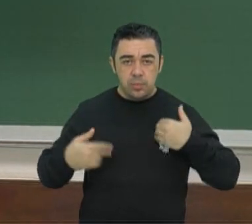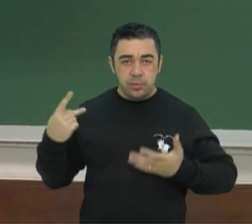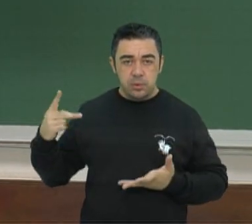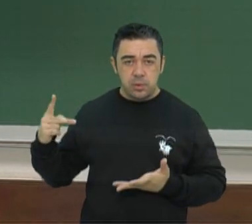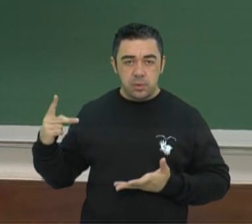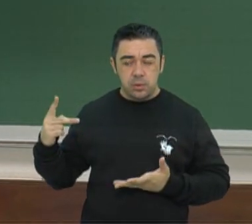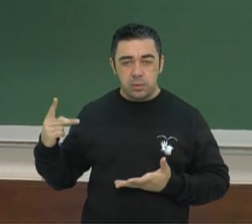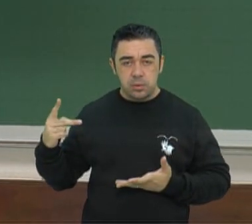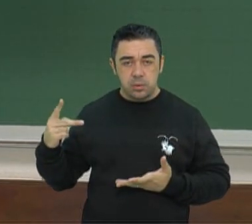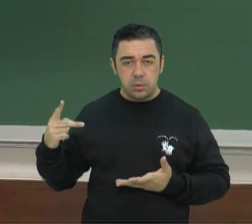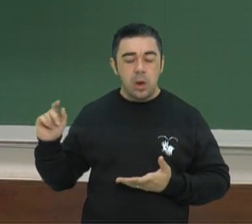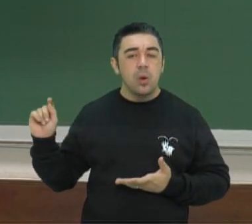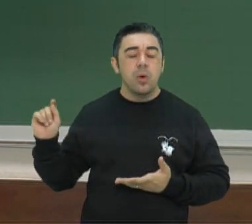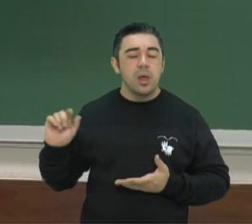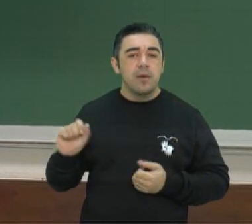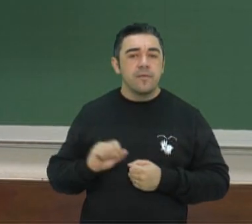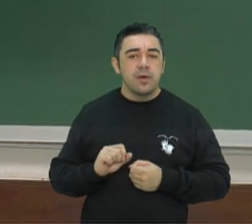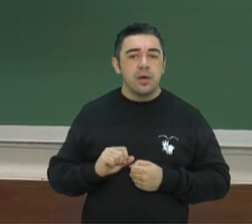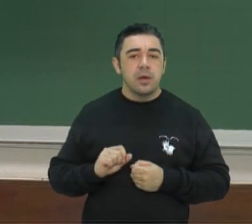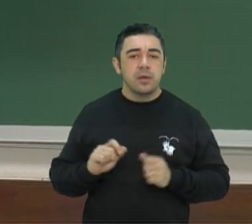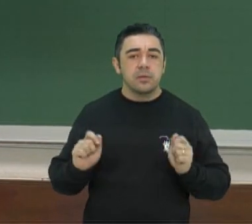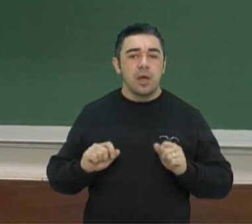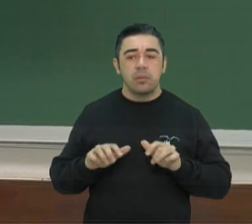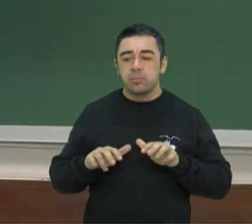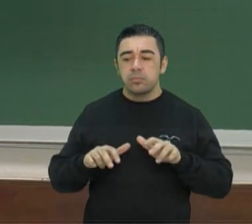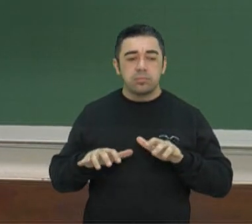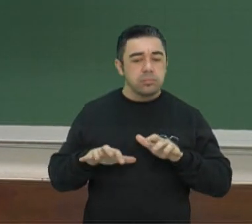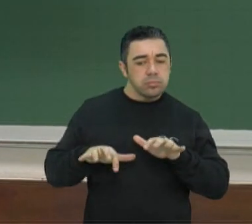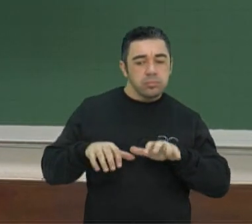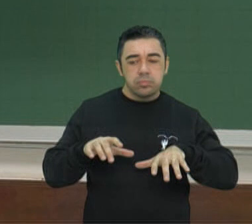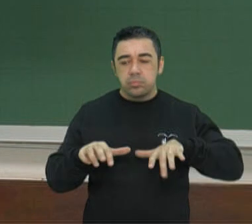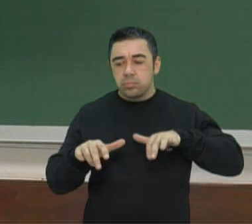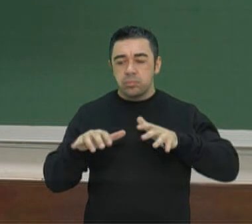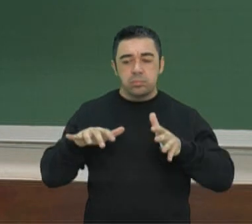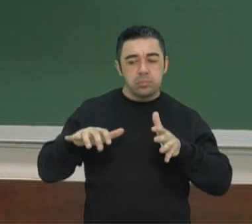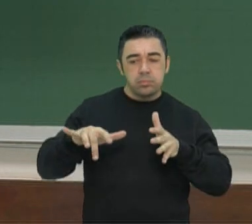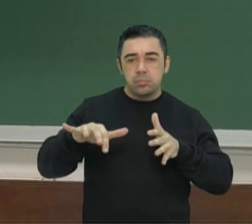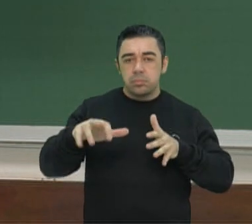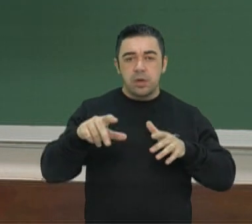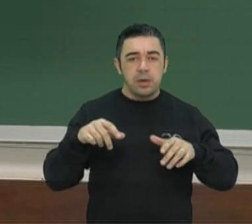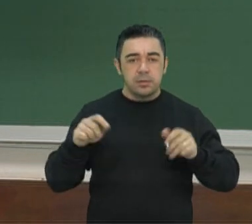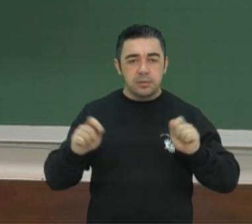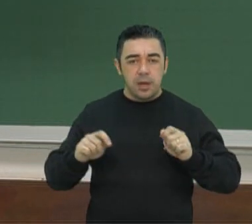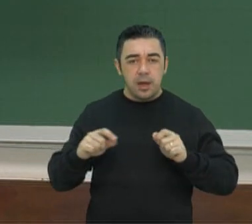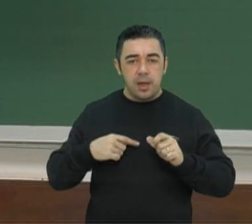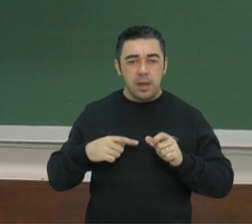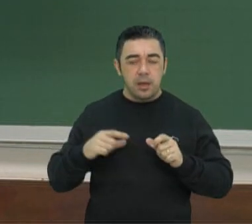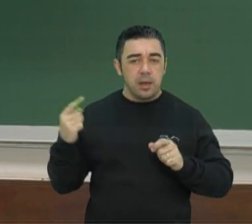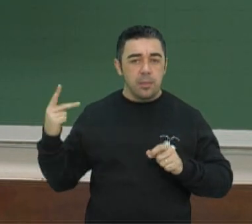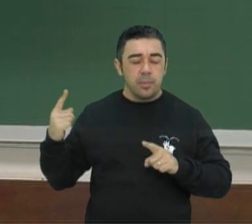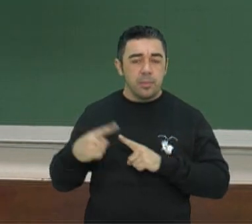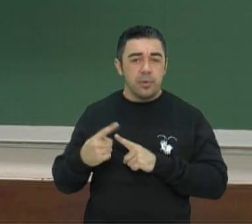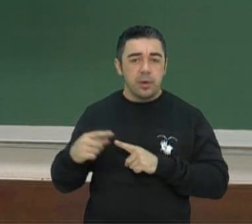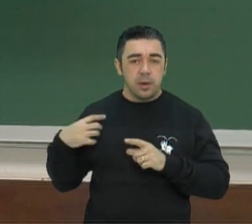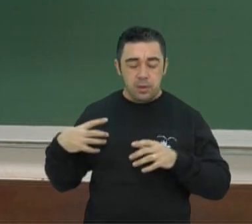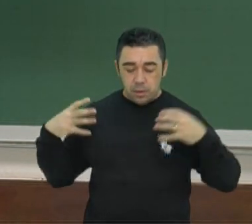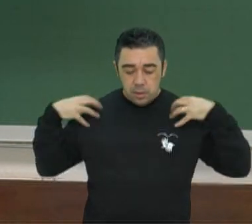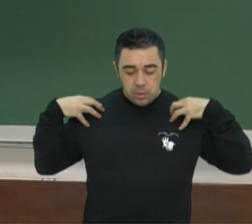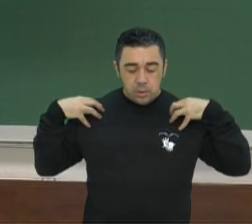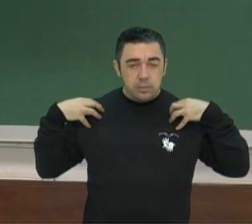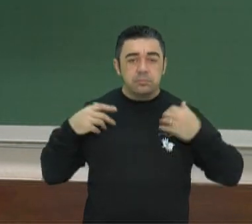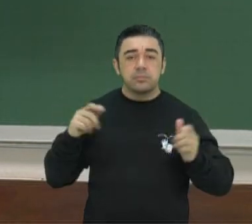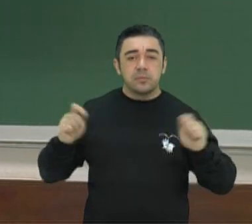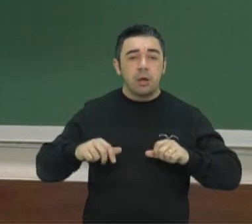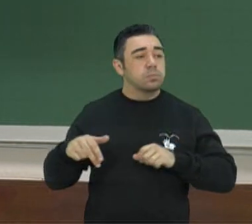carapaça. Então, o que ele faz? Ele dá mobilidade para a anêmona, que seria um animal fixo, um substrato. Aqui ele